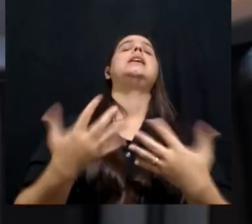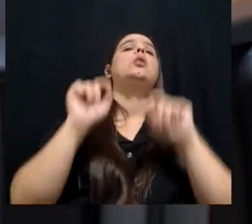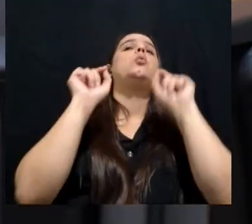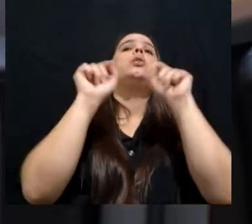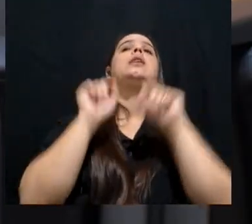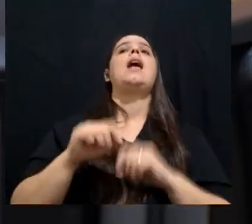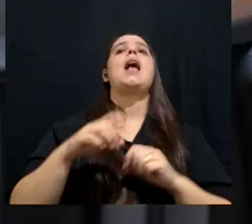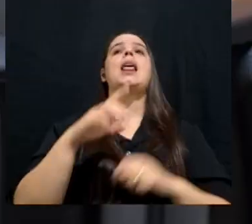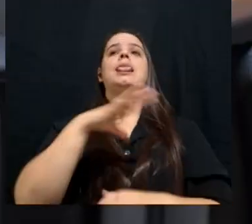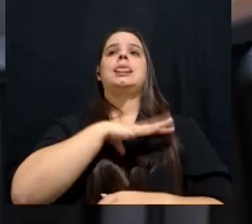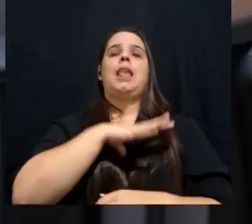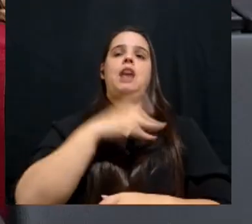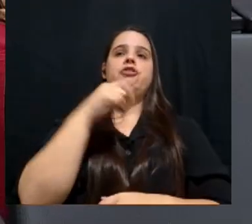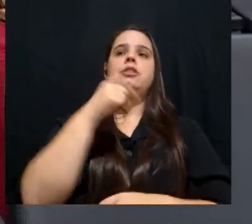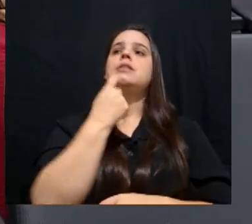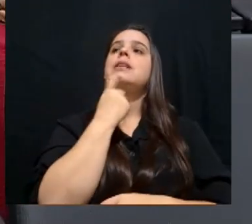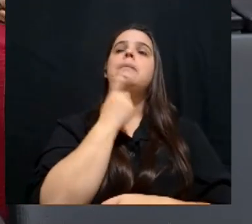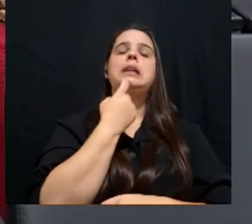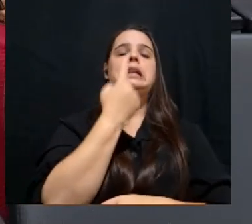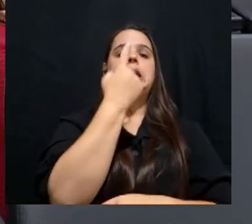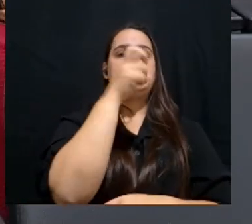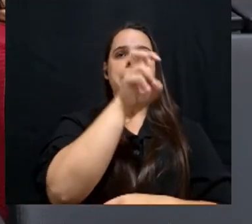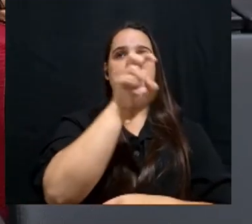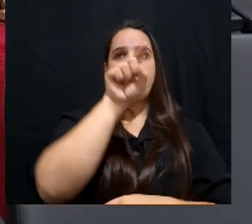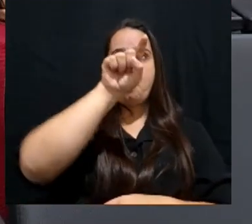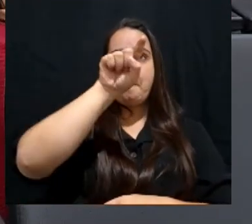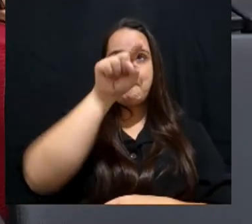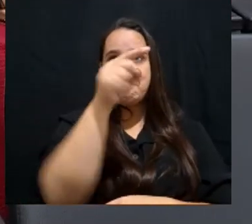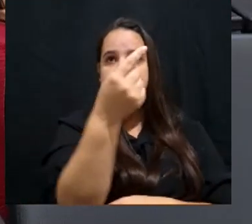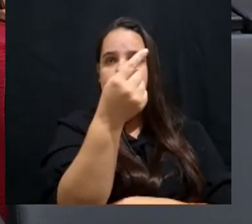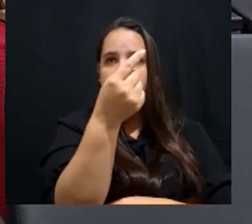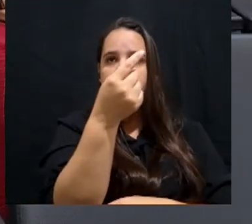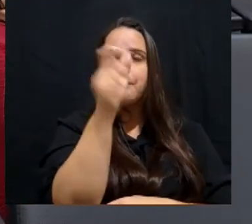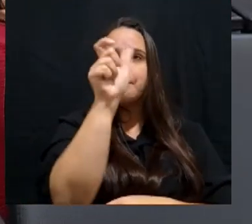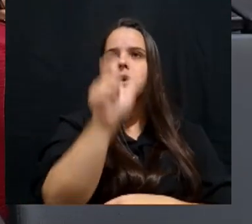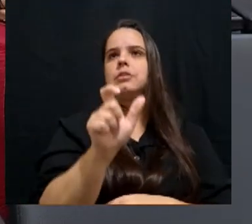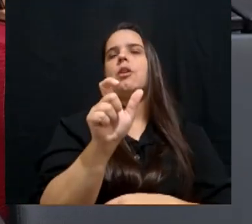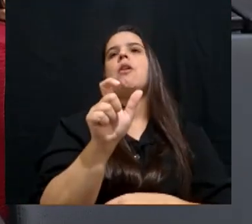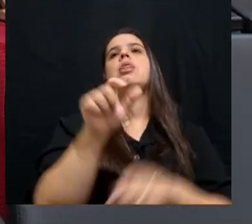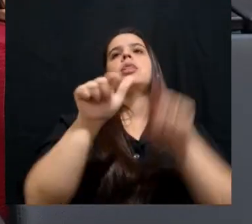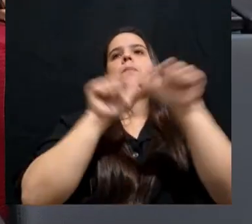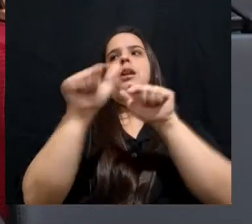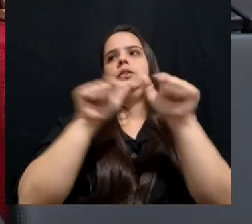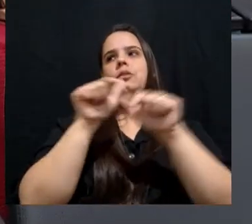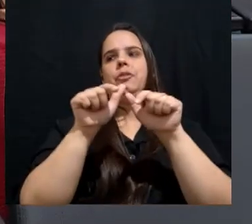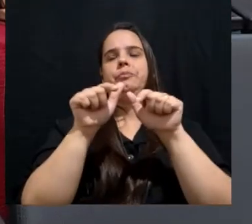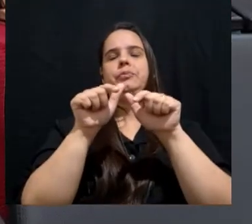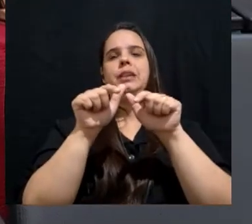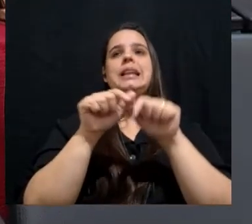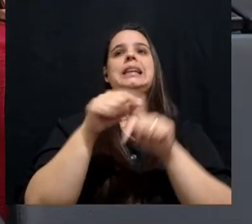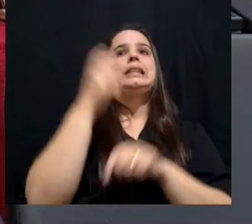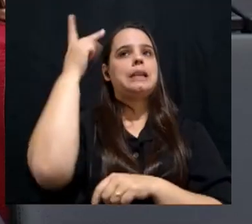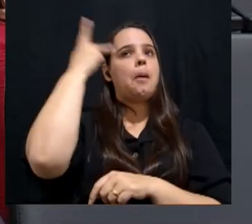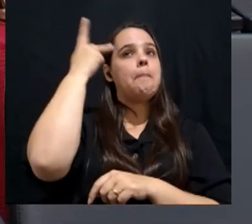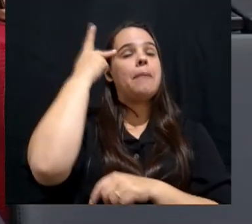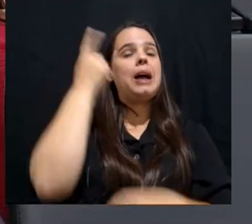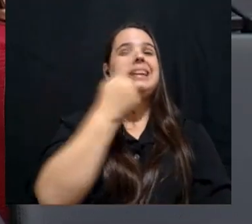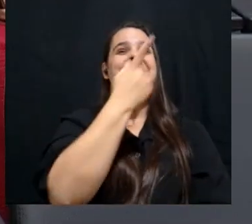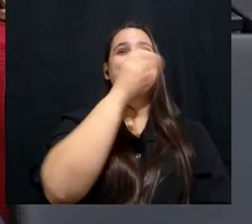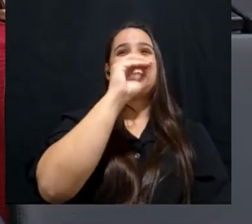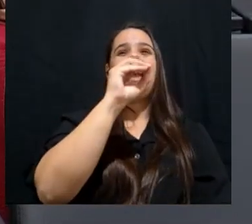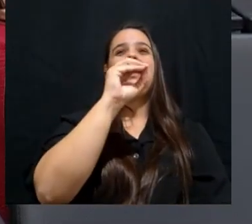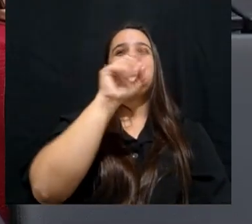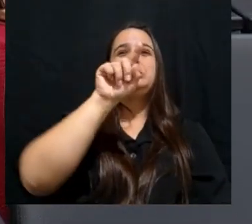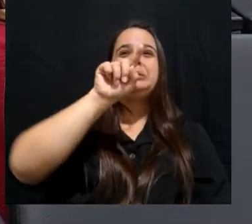5.000 trabalhadores. No estado de São Paulo, nós temos 110 mil trabalhadores. E no Brasil, passa de